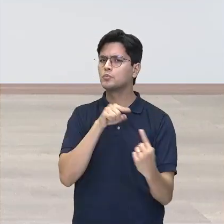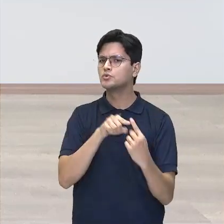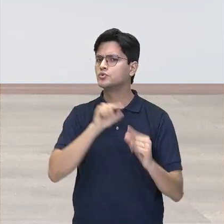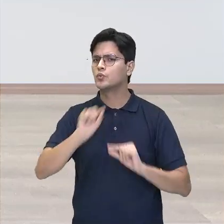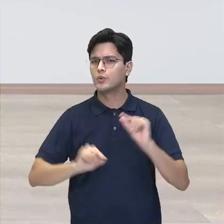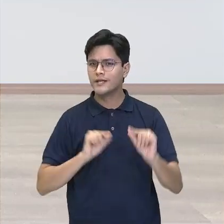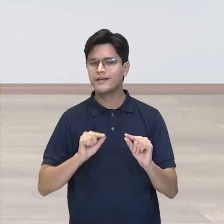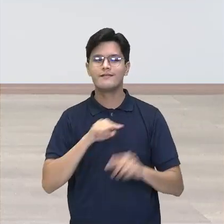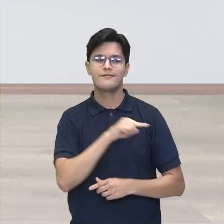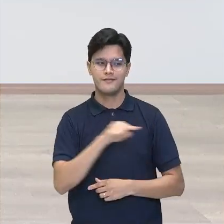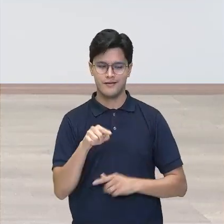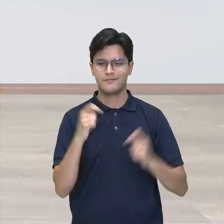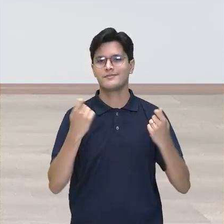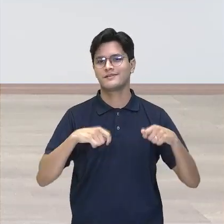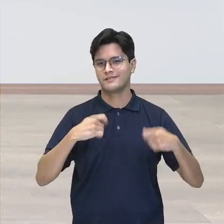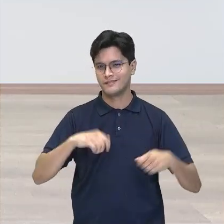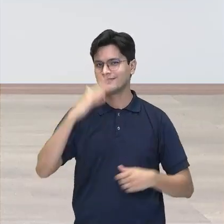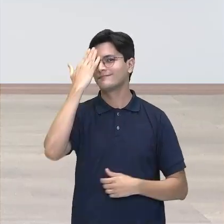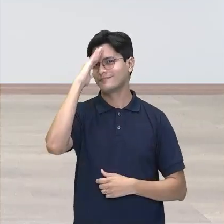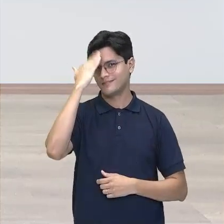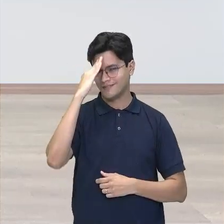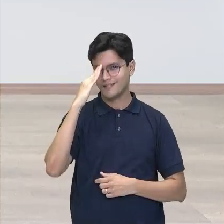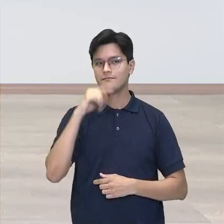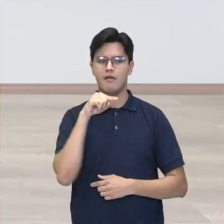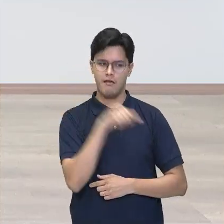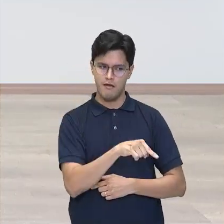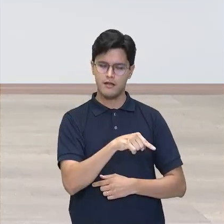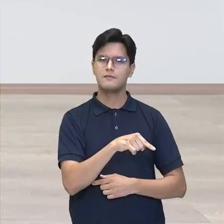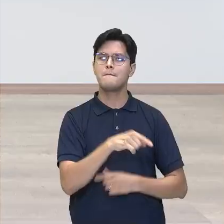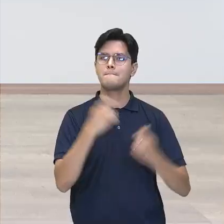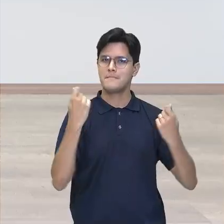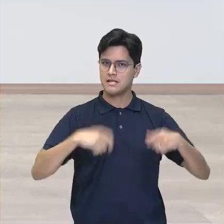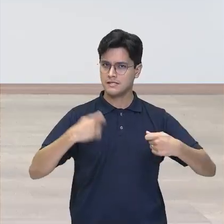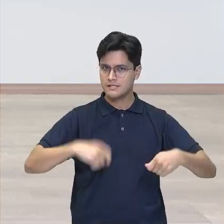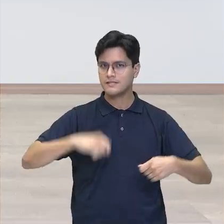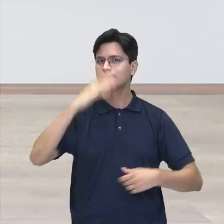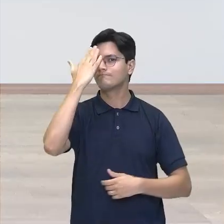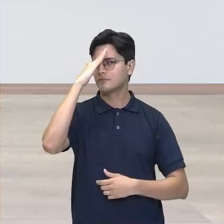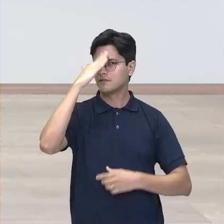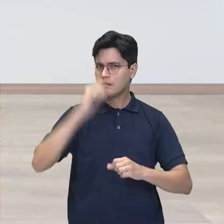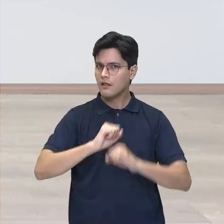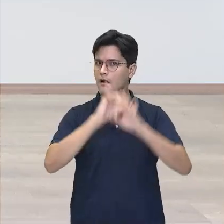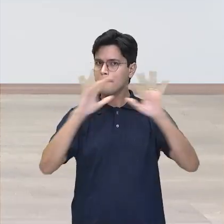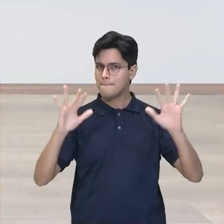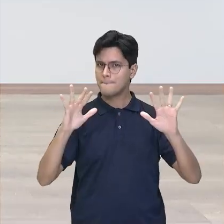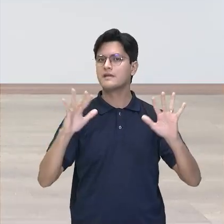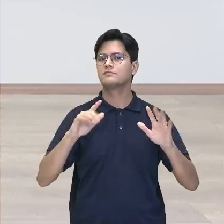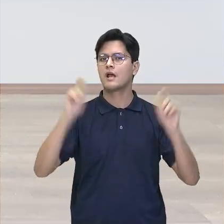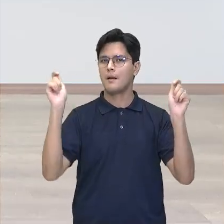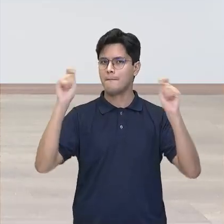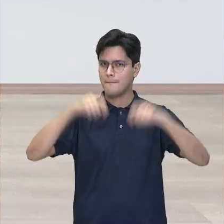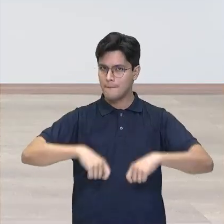a sua realidade local, Sim, não é mesmo, exatamente. Ellen? A gente está formando pessoas que vão participar ativamente da sociedade, né? Então, eles